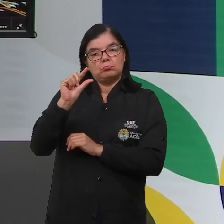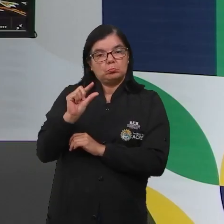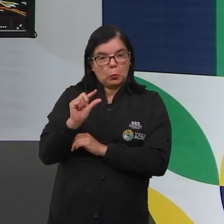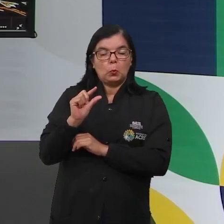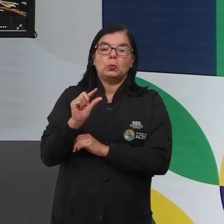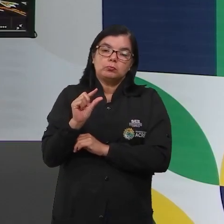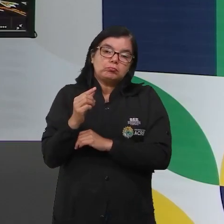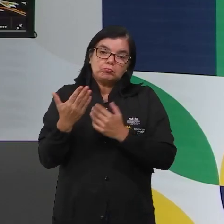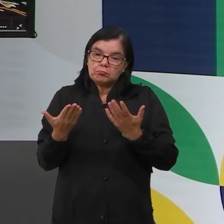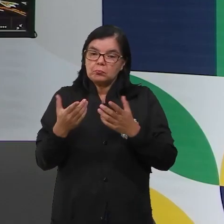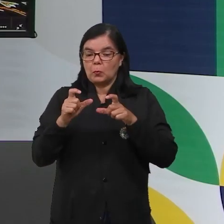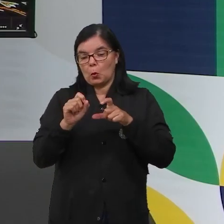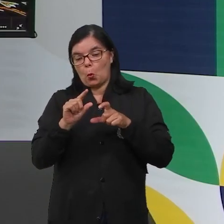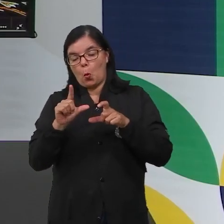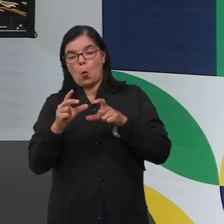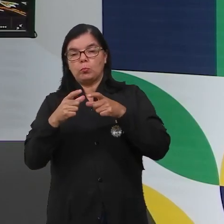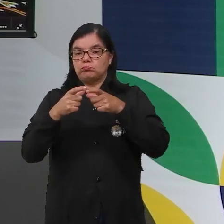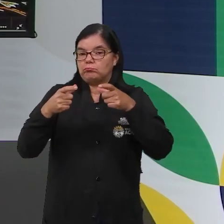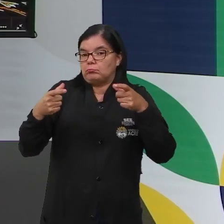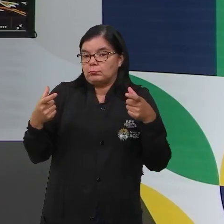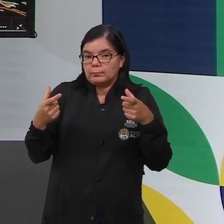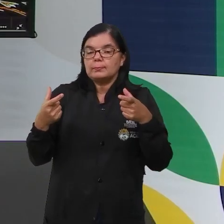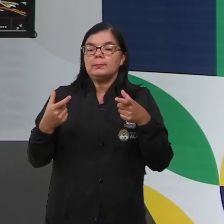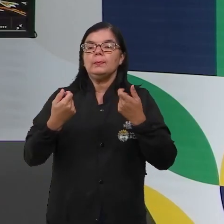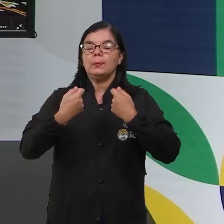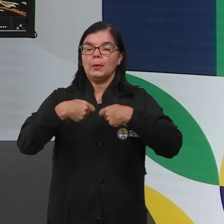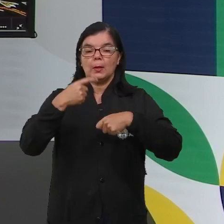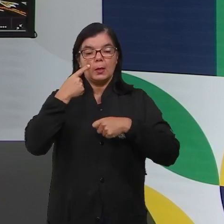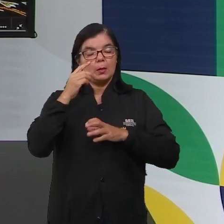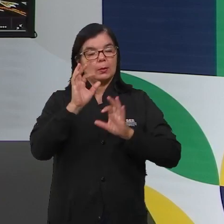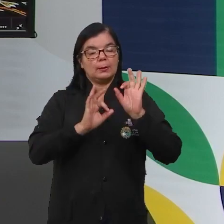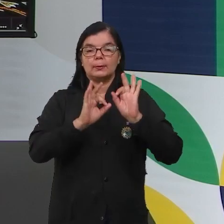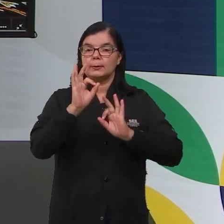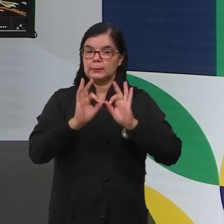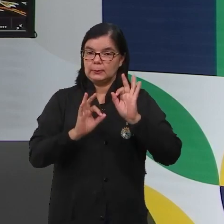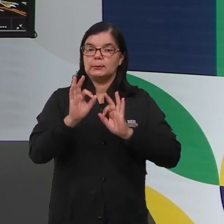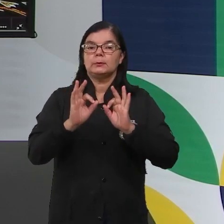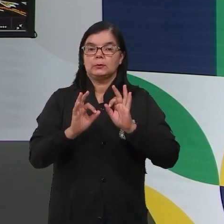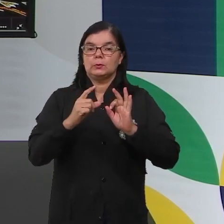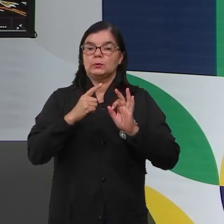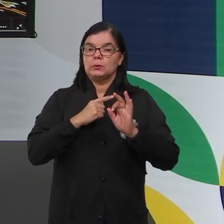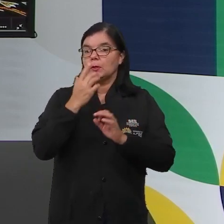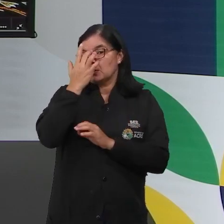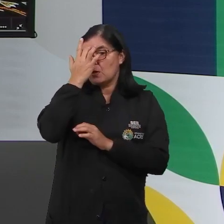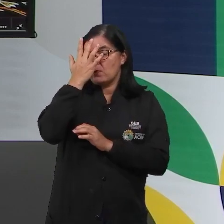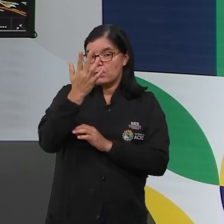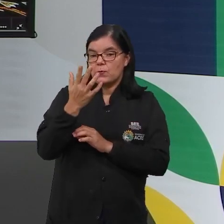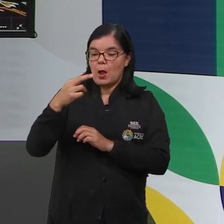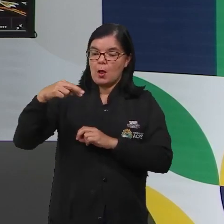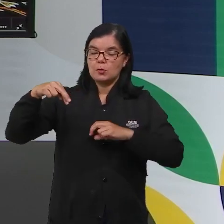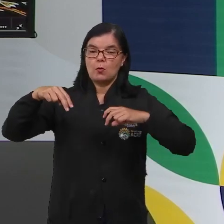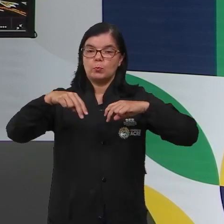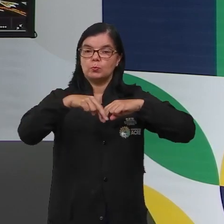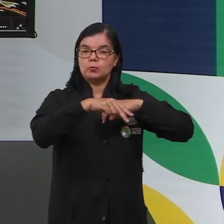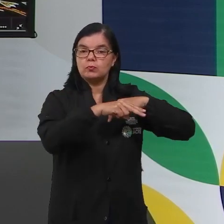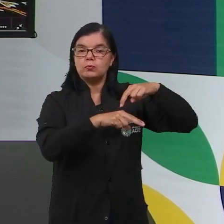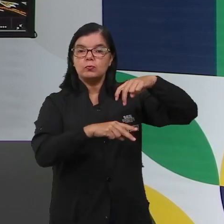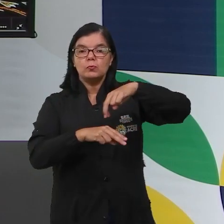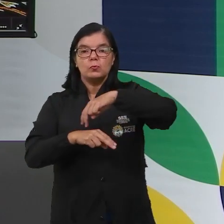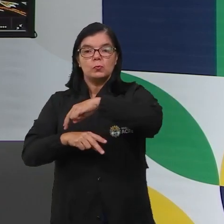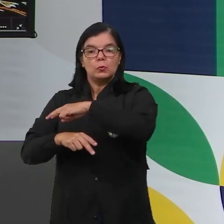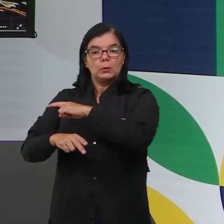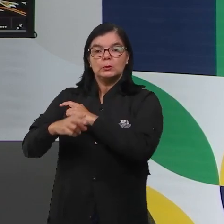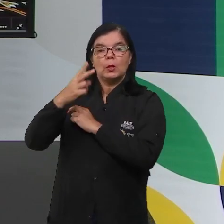Se vai ter um público grande ou um público pequeno, então eu preciso organizar de forma que seja fácil as pessoas circularem pelo